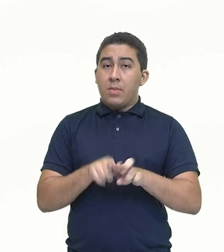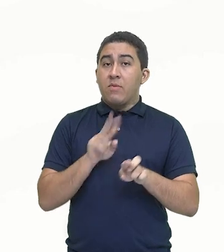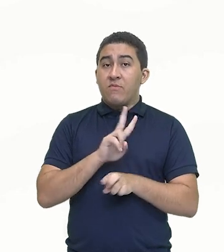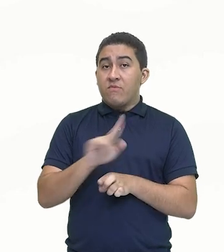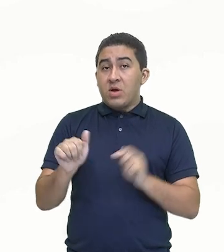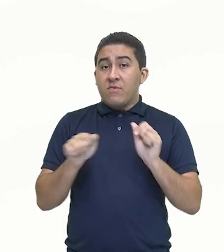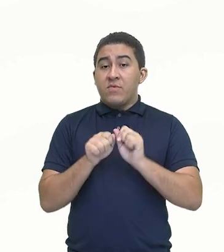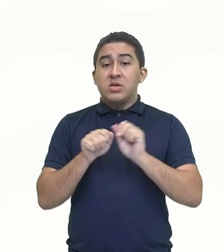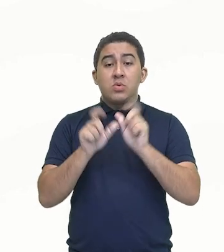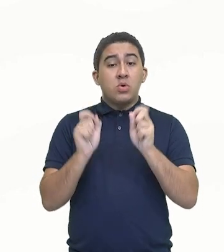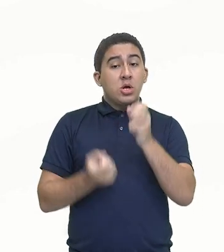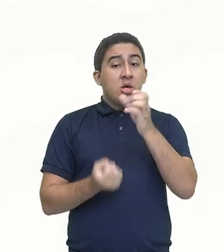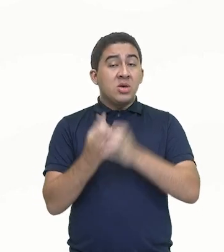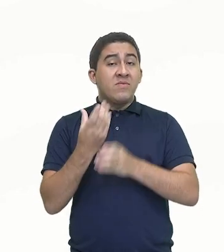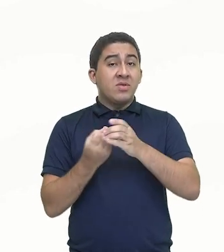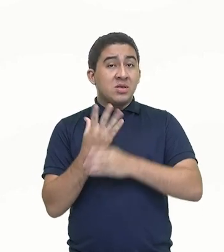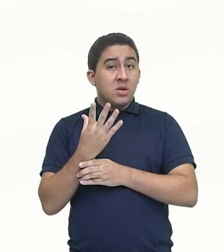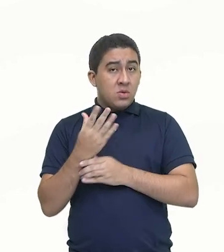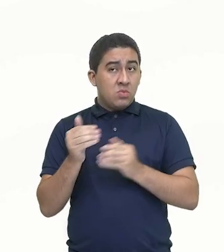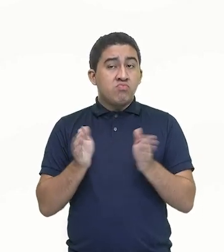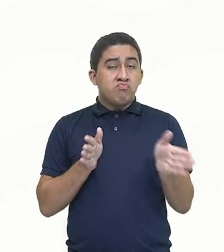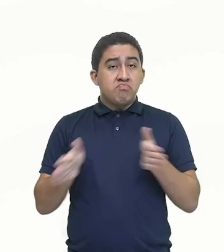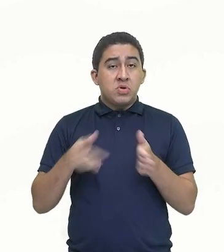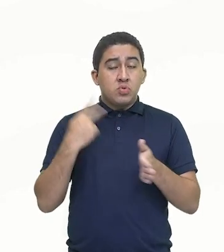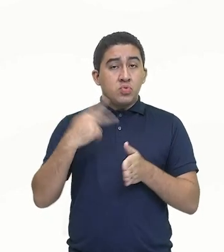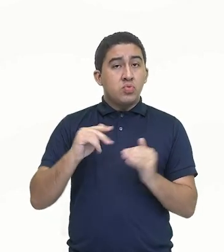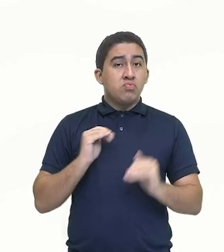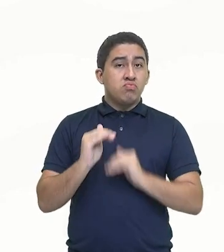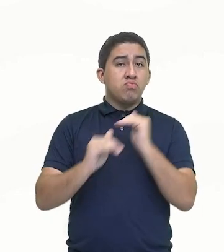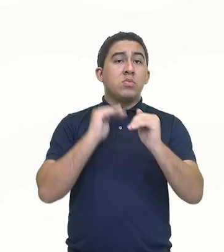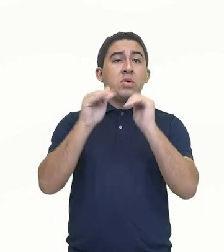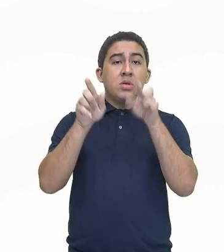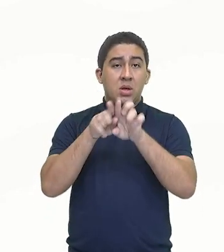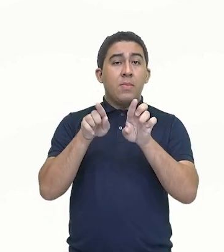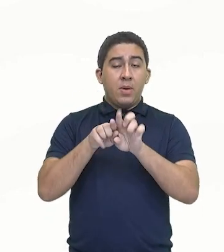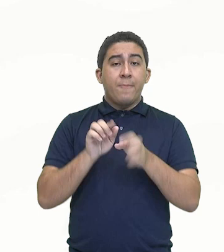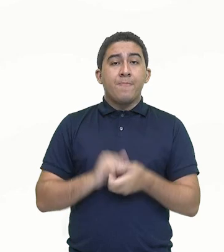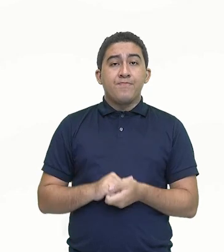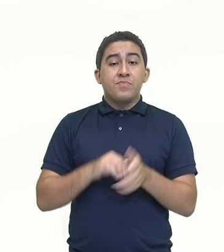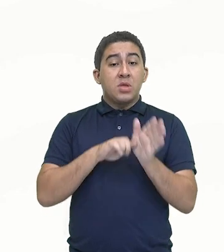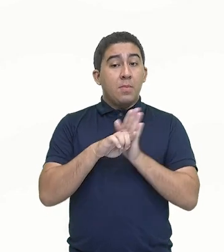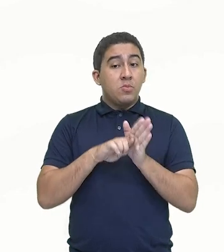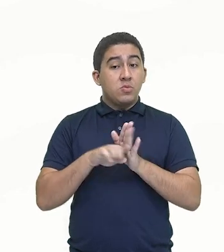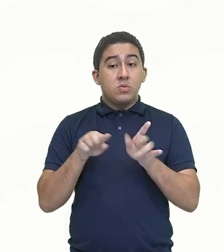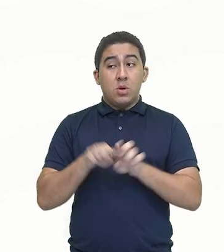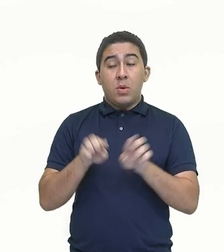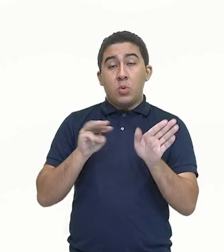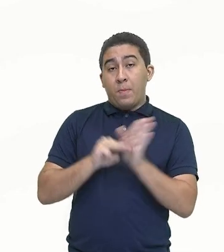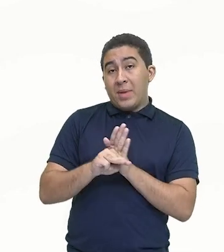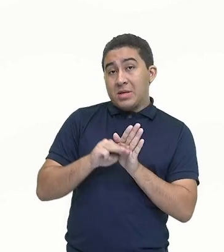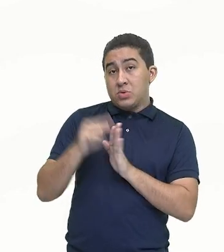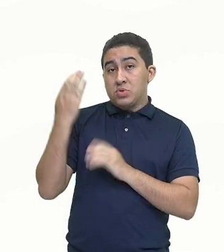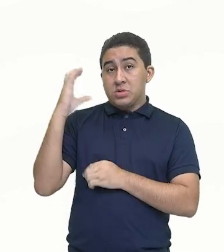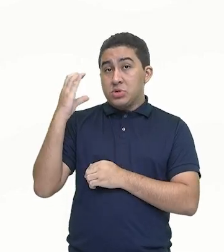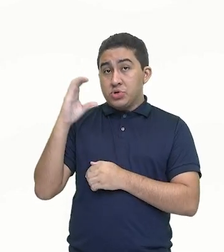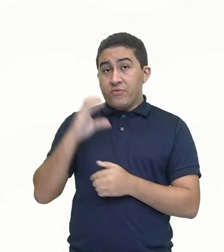ali invenções ao longo do seu desenvolvimento ali da pesquisa e do método científico.